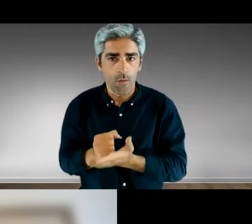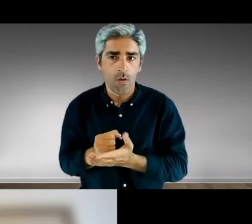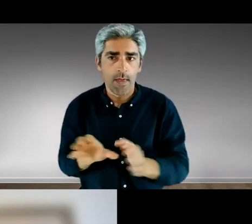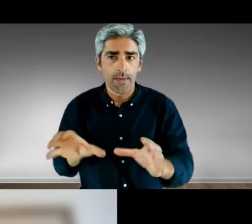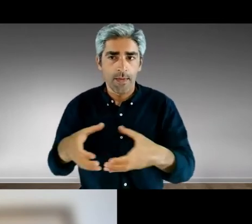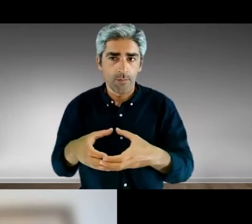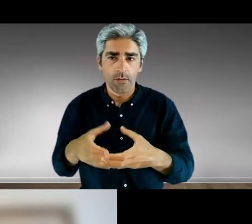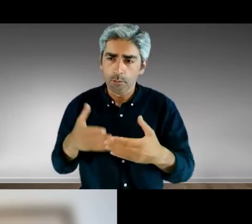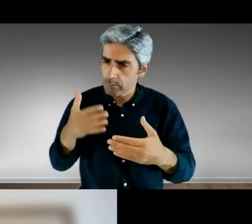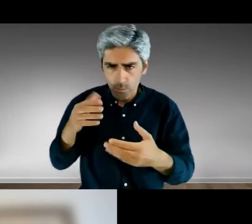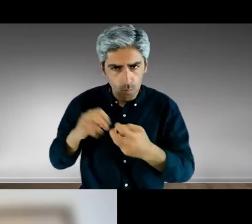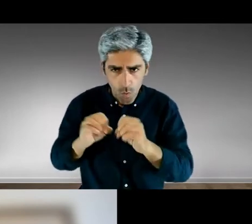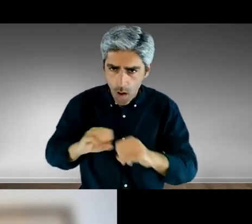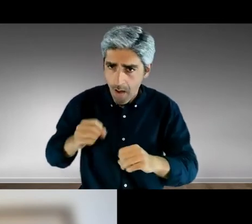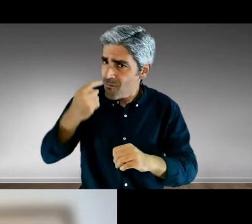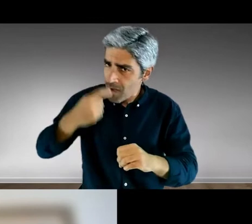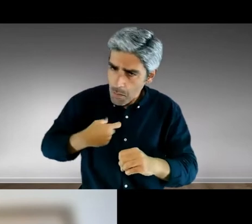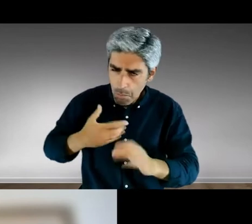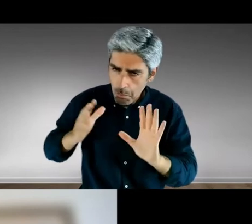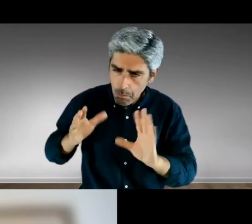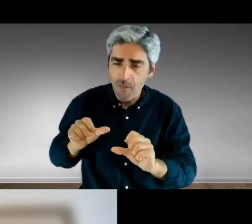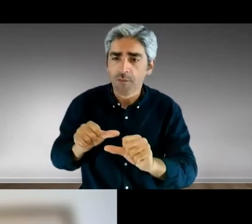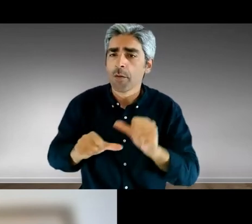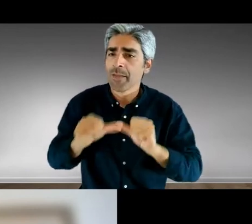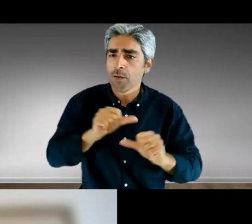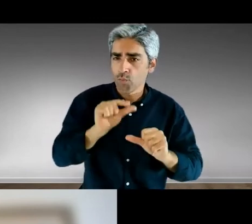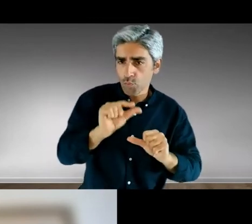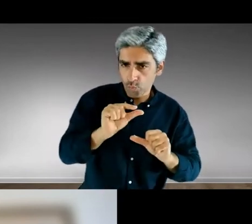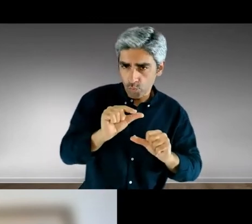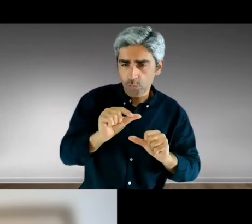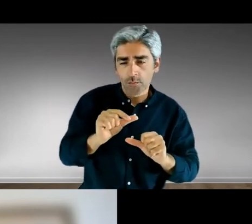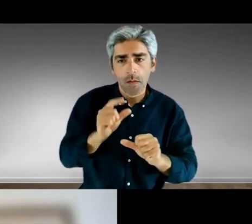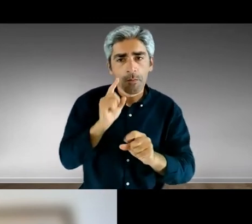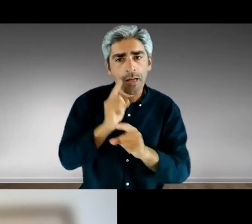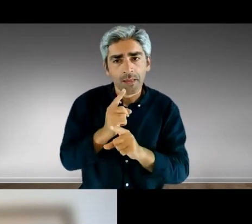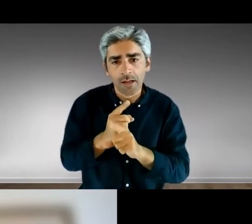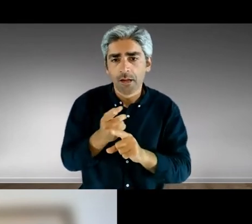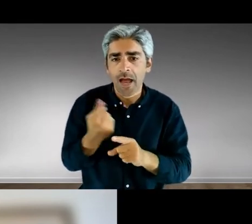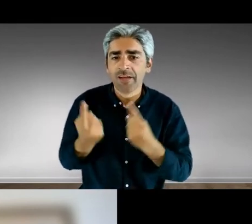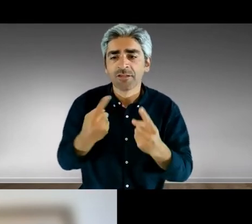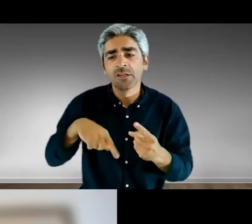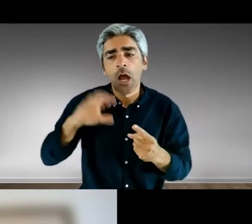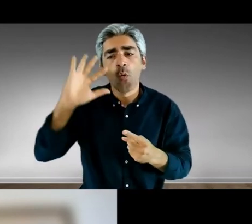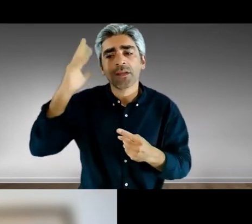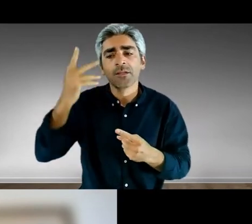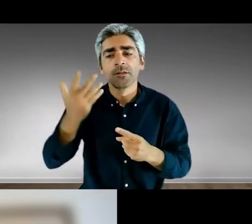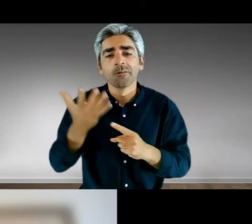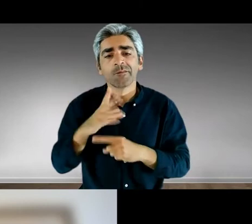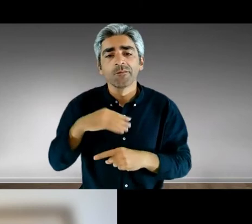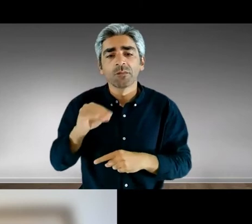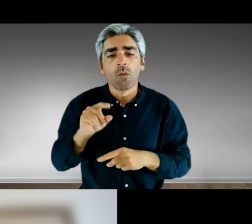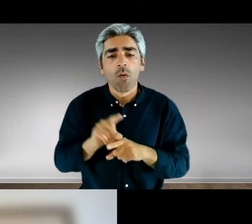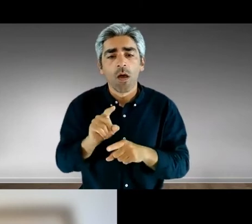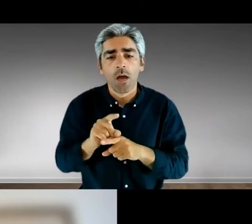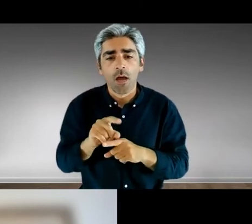Permitir-lhes falhar, permitir voltar atrás e não mantermos o que muitas vezes nos acontece, o que nós chamamos o síndrome do